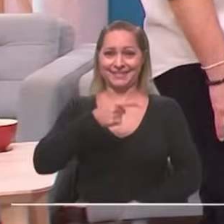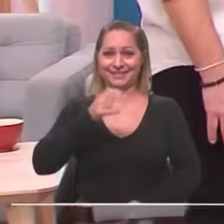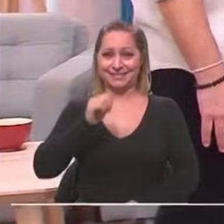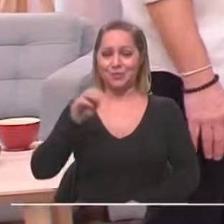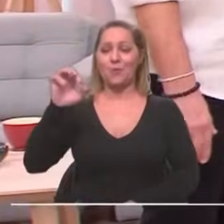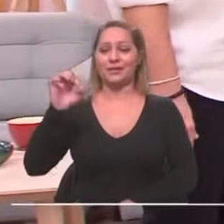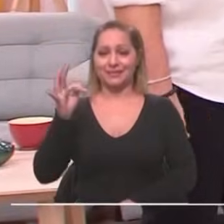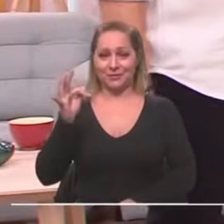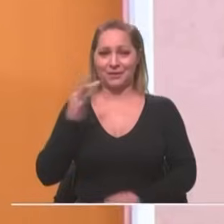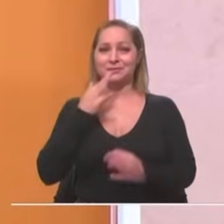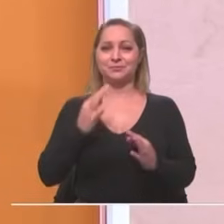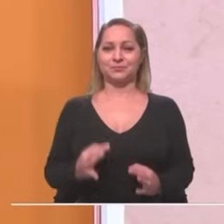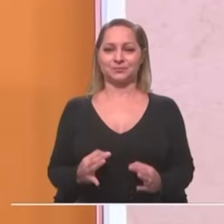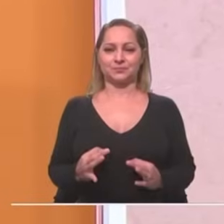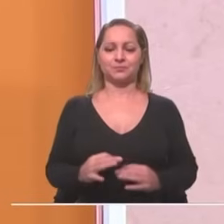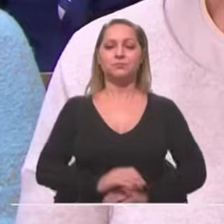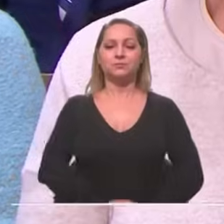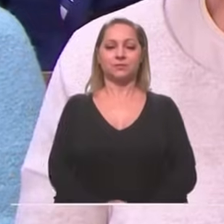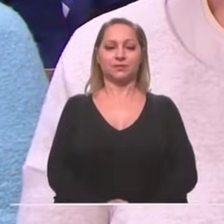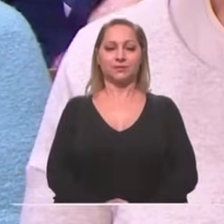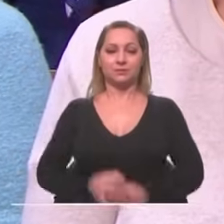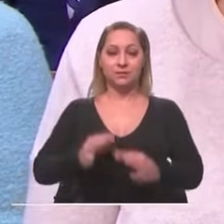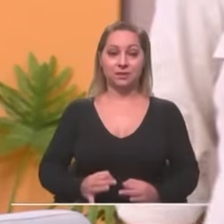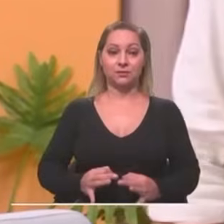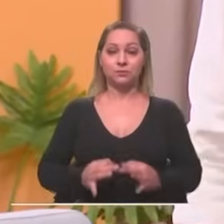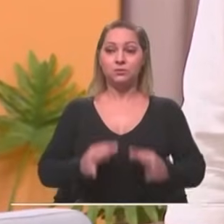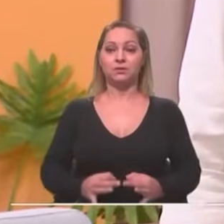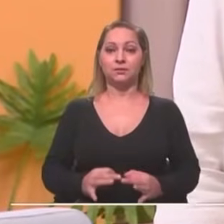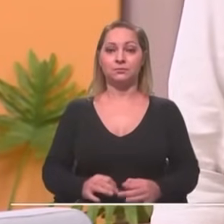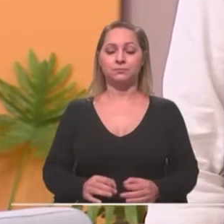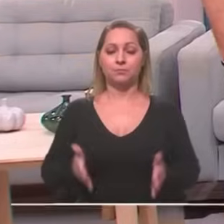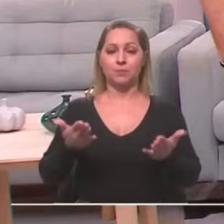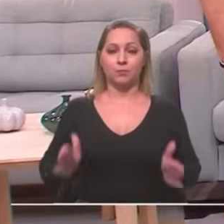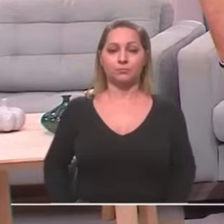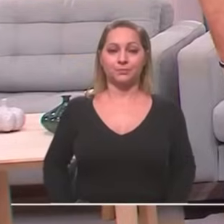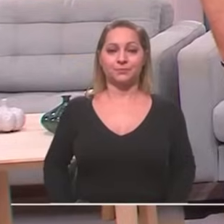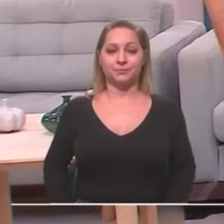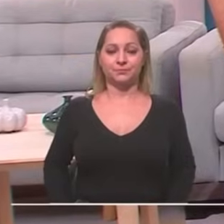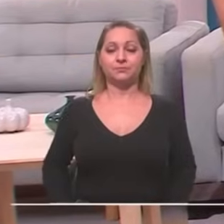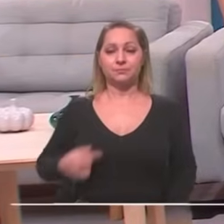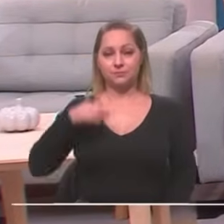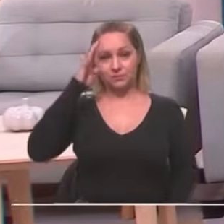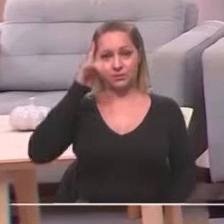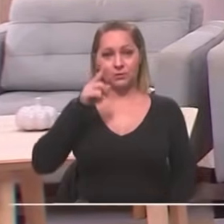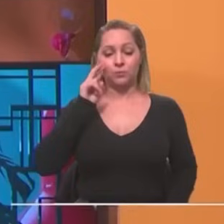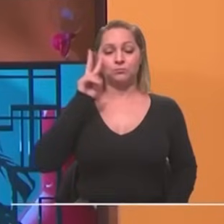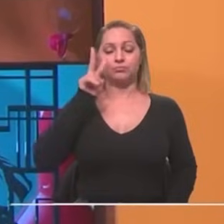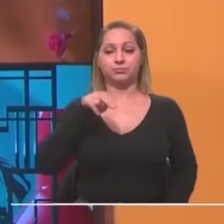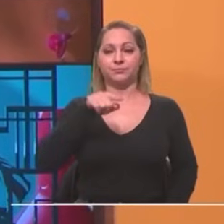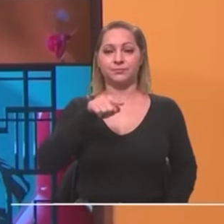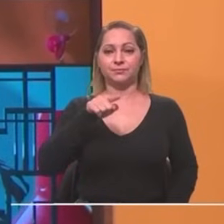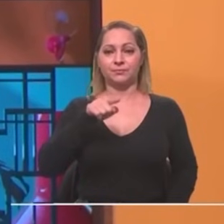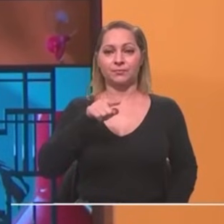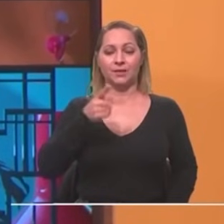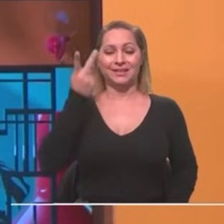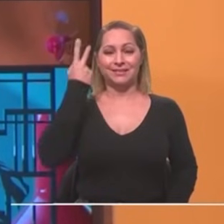isso, mantém a posição de sentido e vai, vamos iniciar... Sentido ou... Sentido, sentido. É ao lado do corpo, mãos, e vai iniciar com a revista. Sou baião,